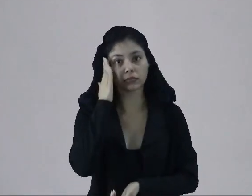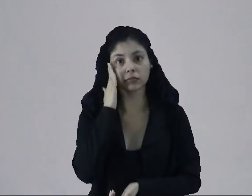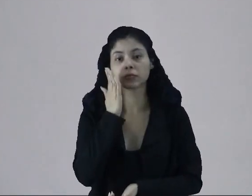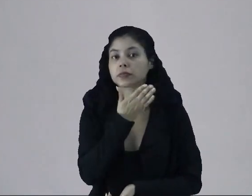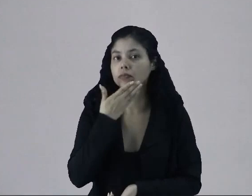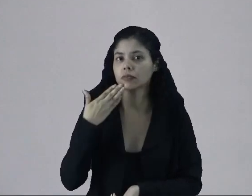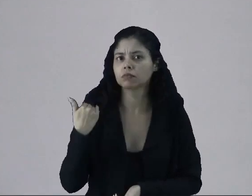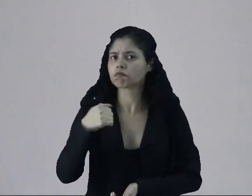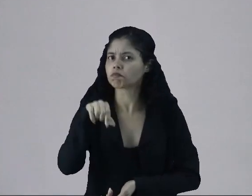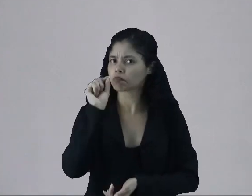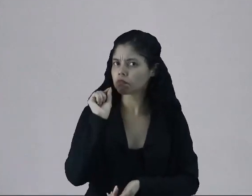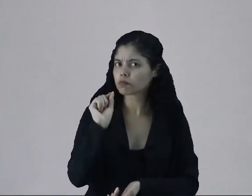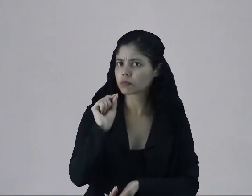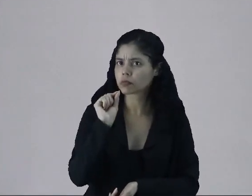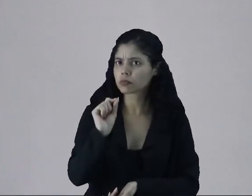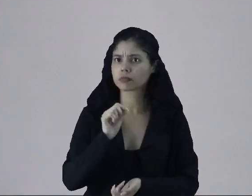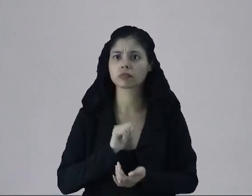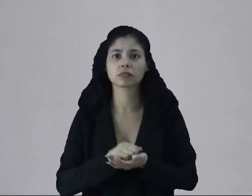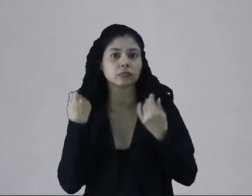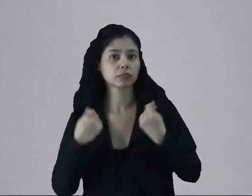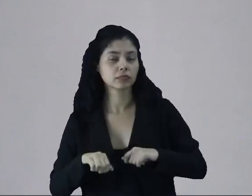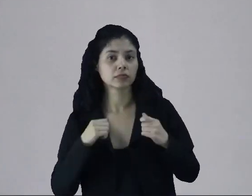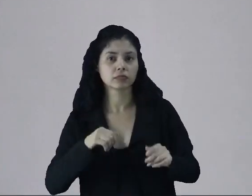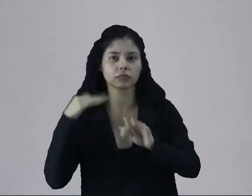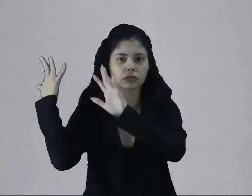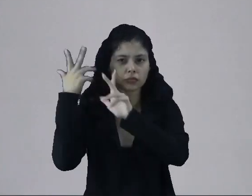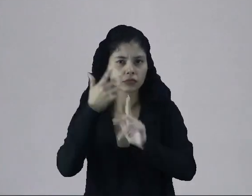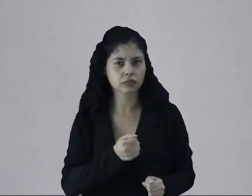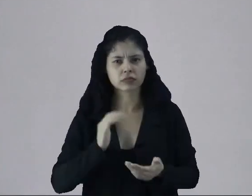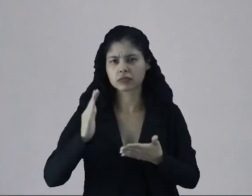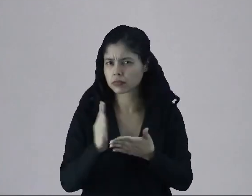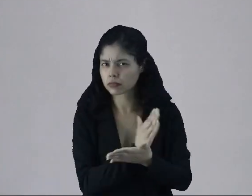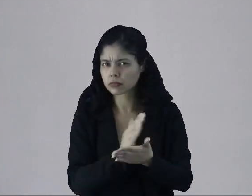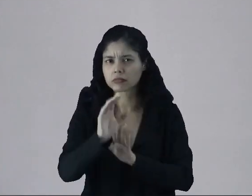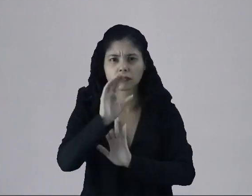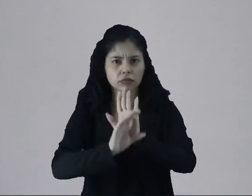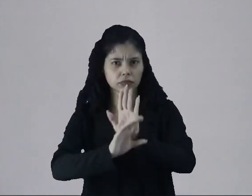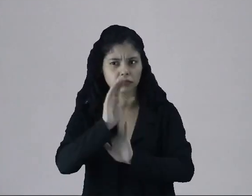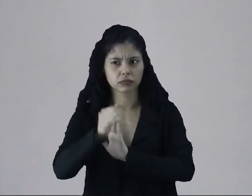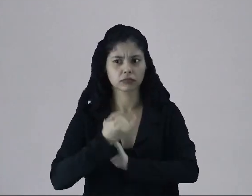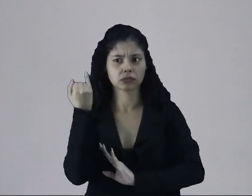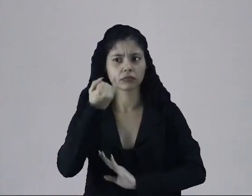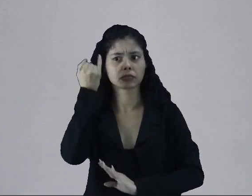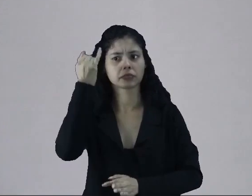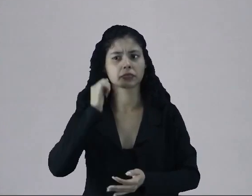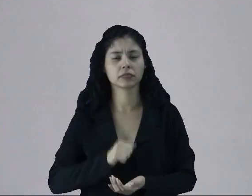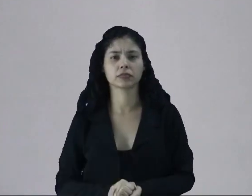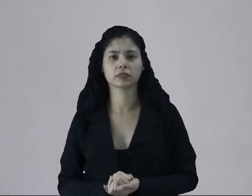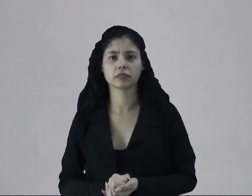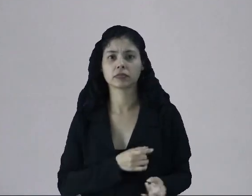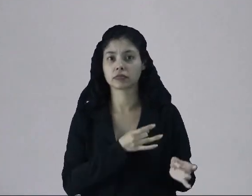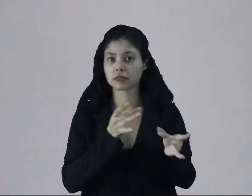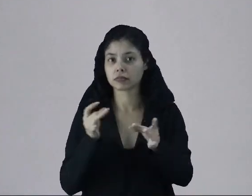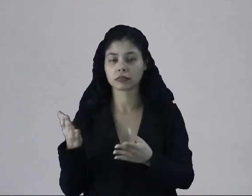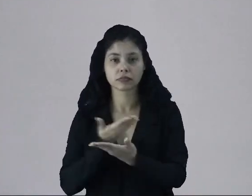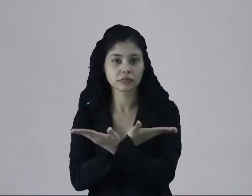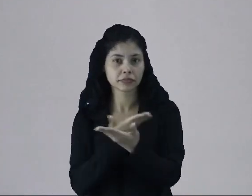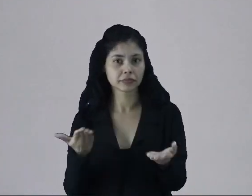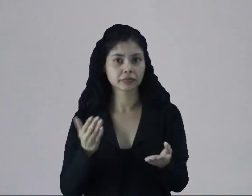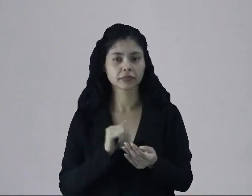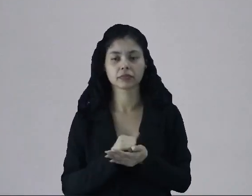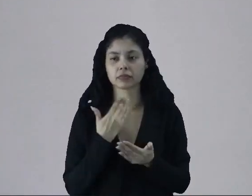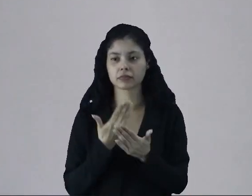que é a fisiologia humana, a gente precisa relembrar também alguns conceitos e o principal dica que eu dou são